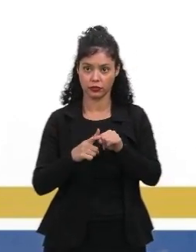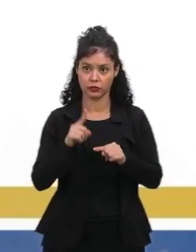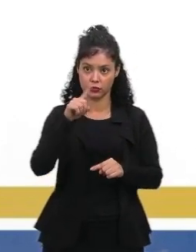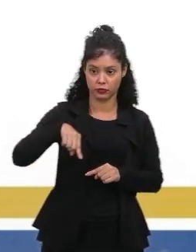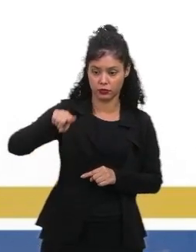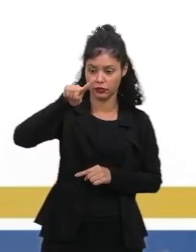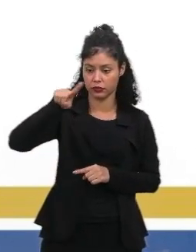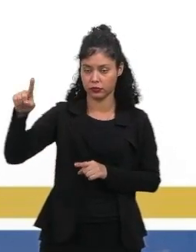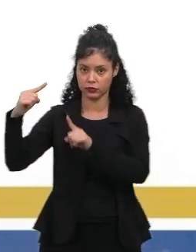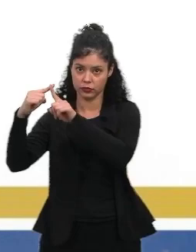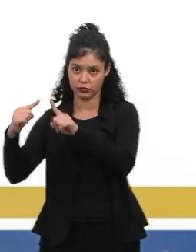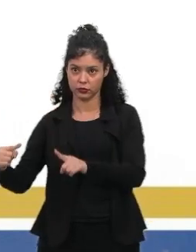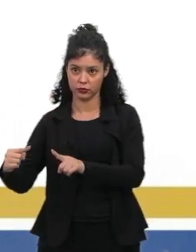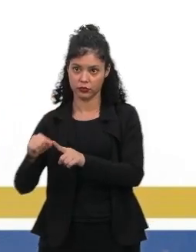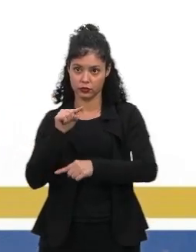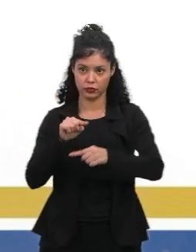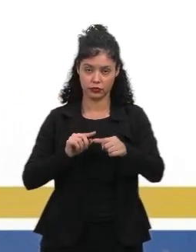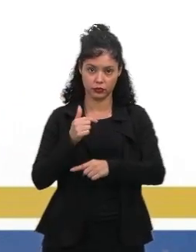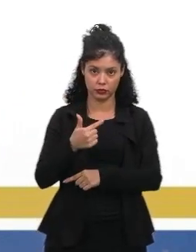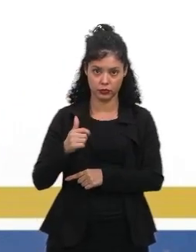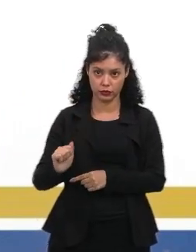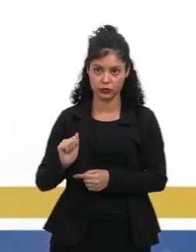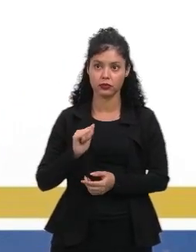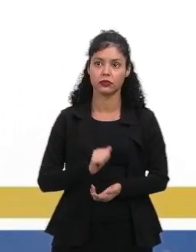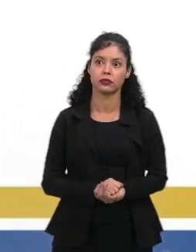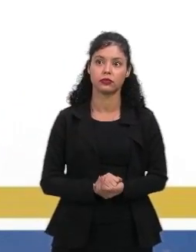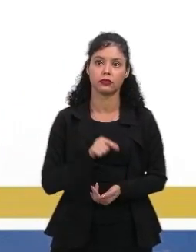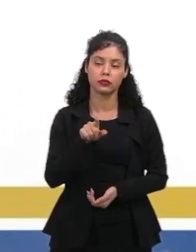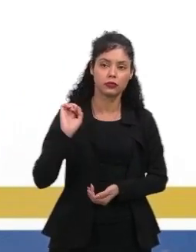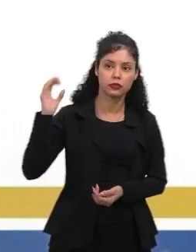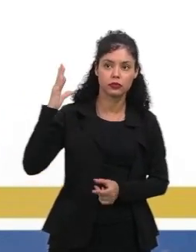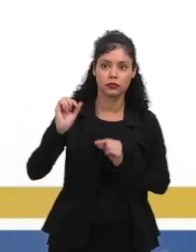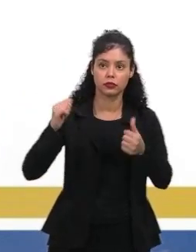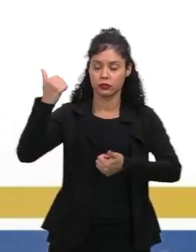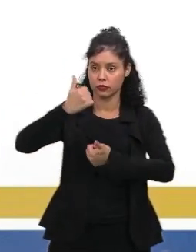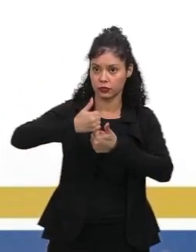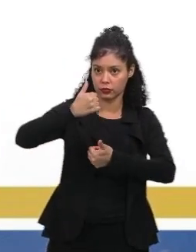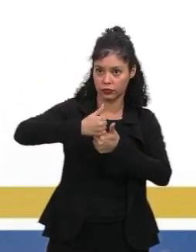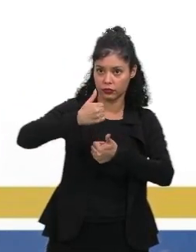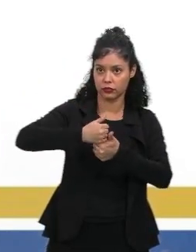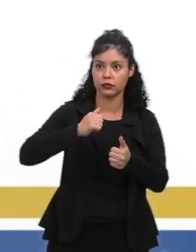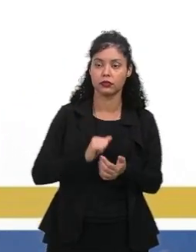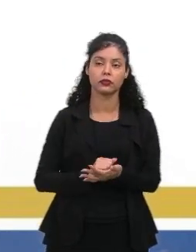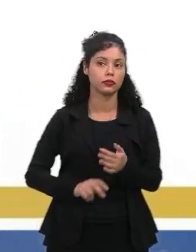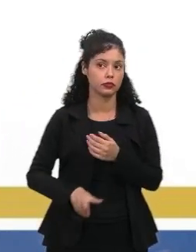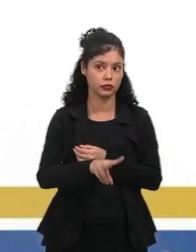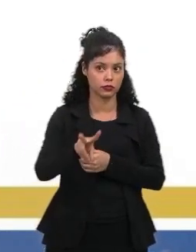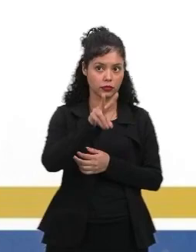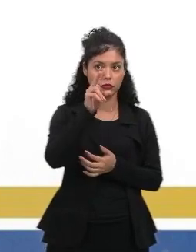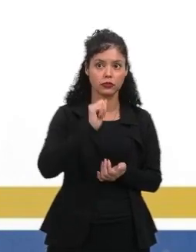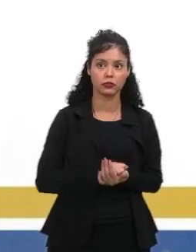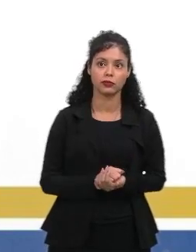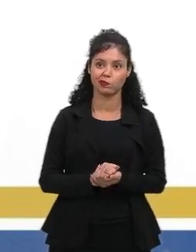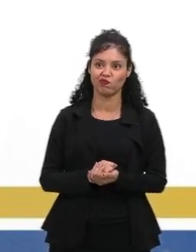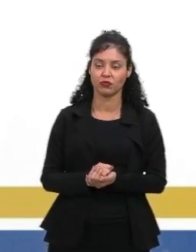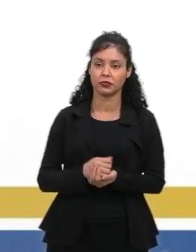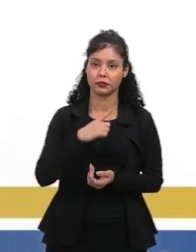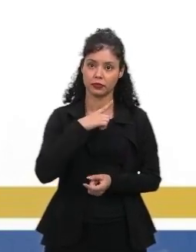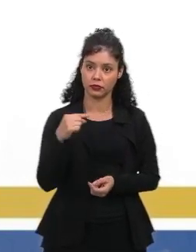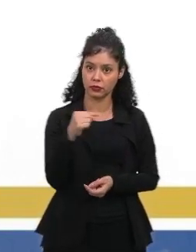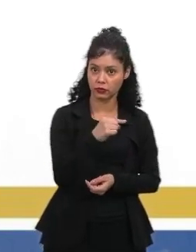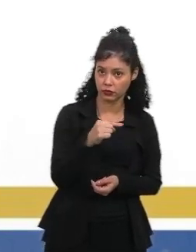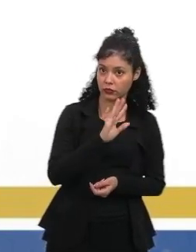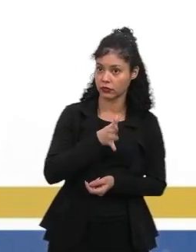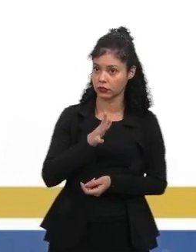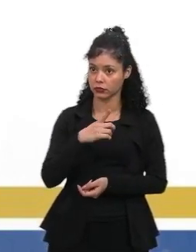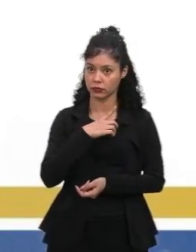de delta, dividido para 2a. Nesse caso, substitui esses valores, isso mesmo, vamos ter o quê? O menos, que já é